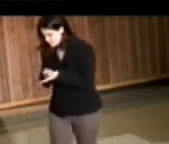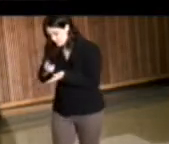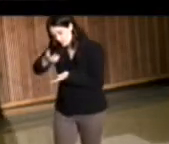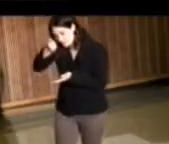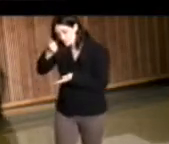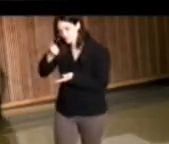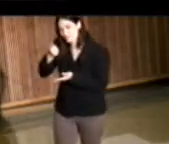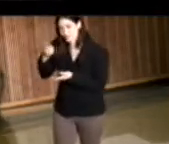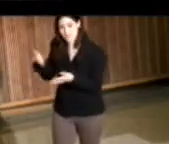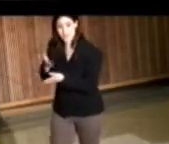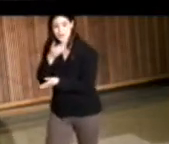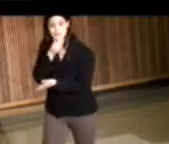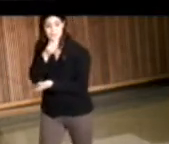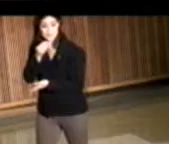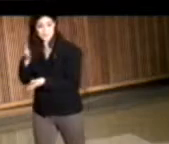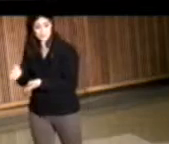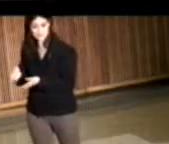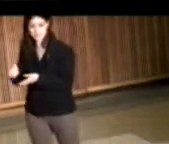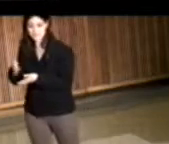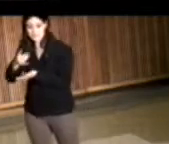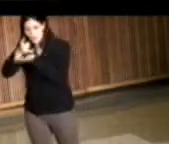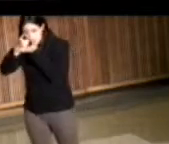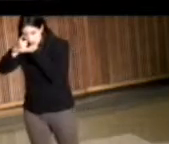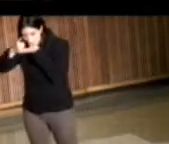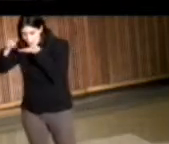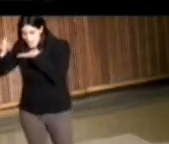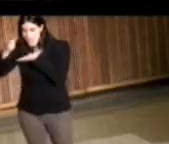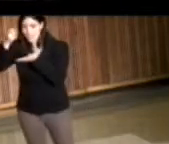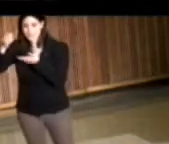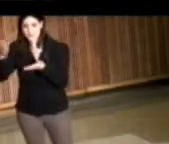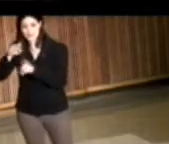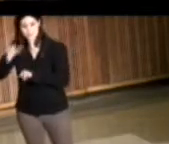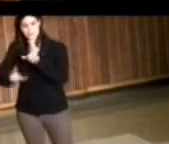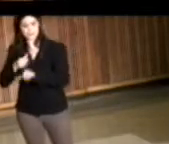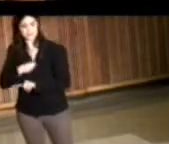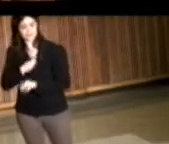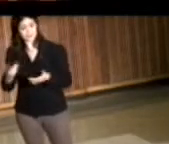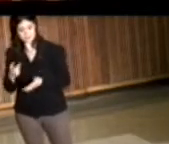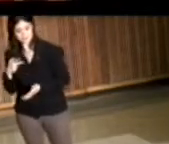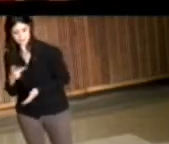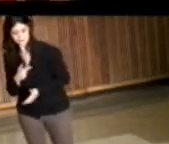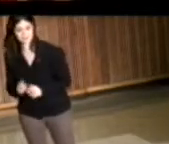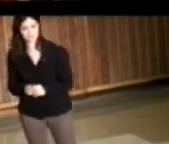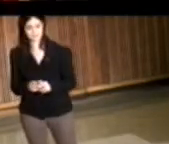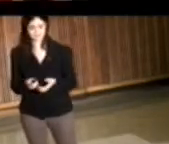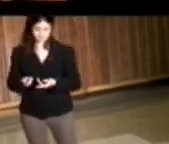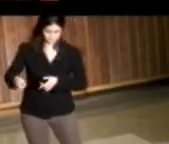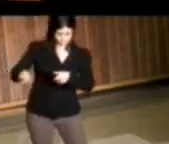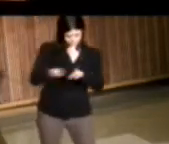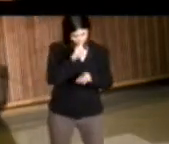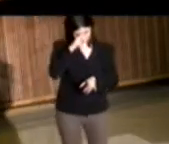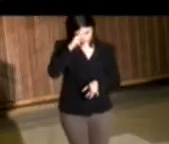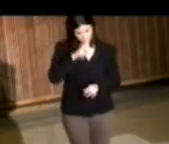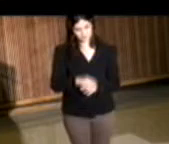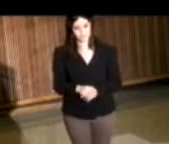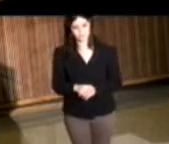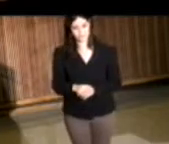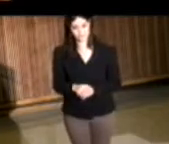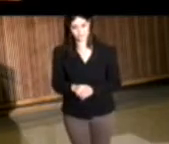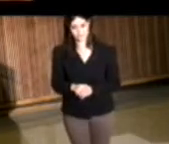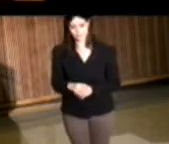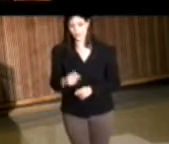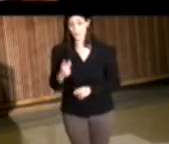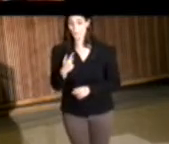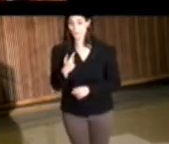é pastor no interior do Paraná, porque Jesus transformou a vida dele. Mas o filho dele, o neto, vivia com esse